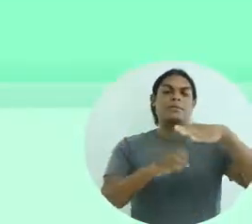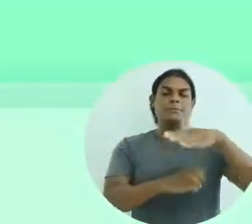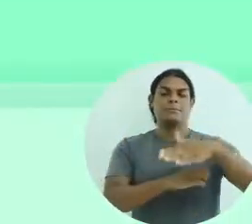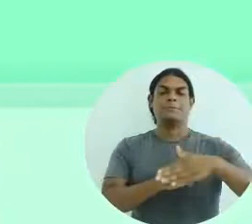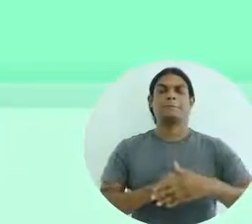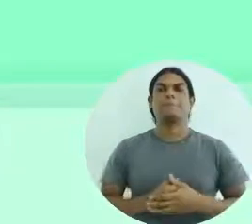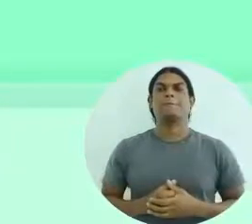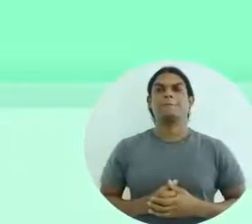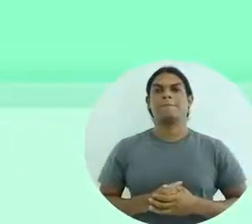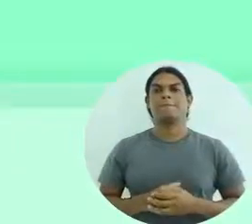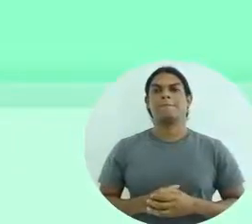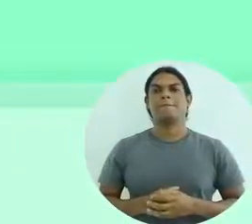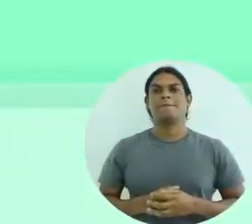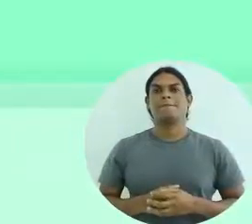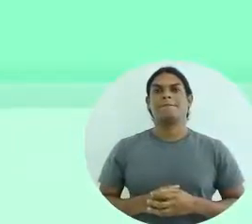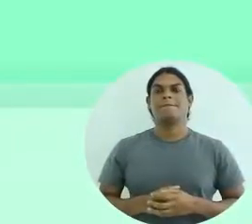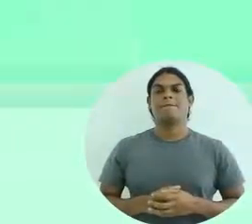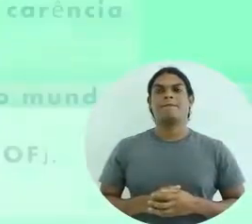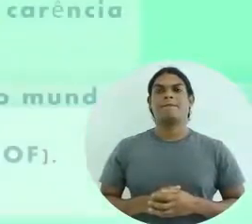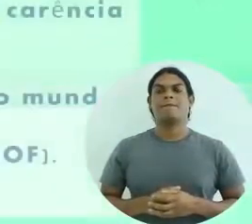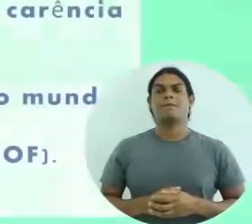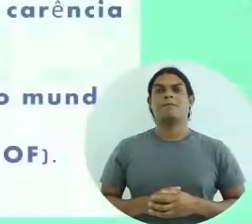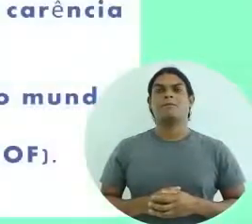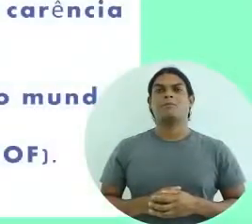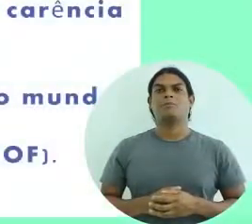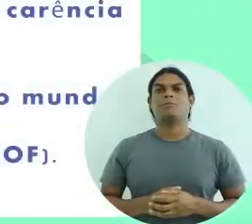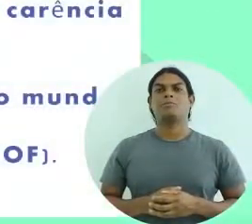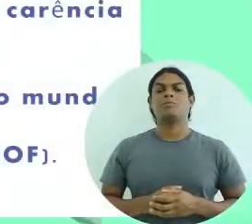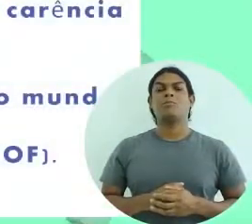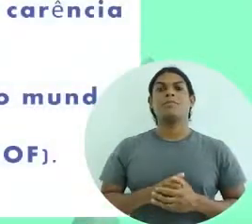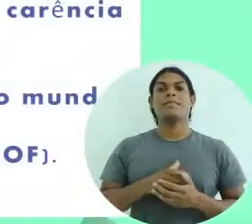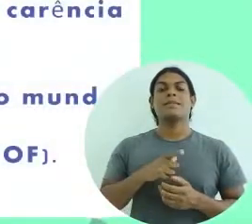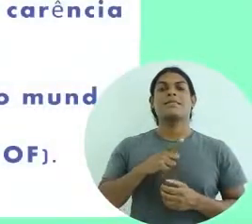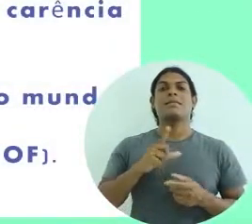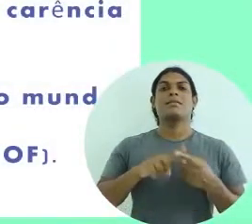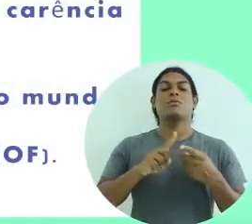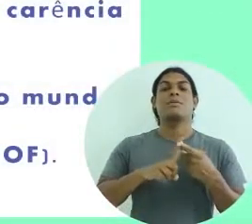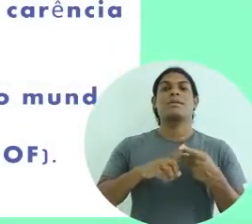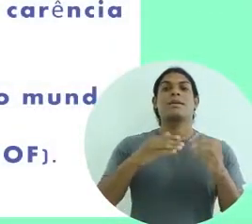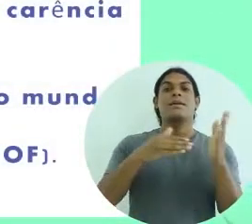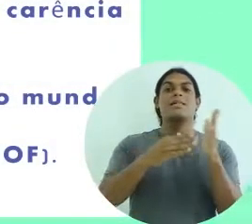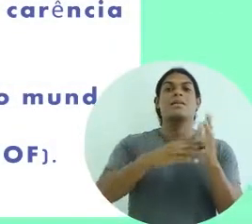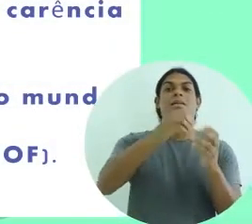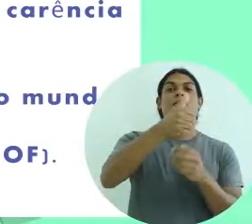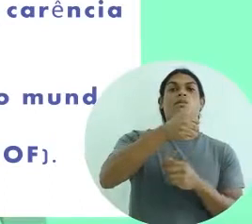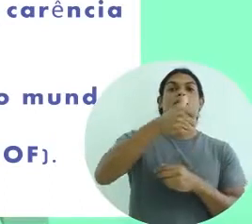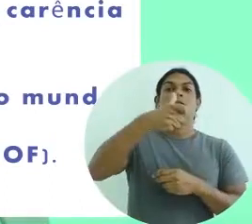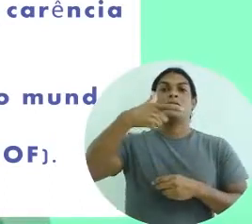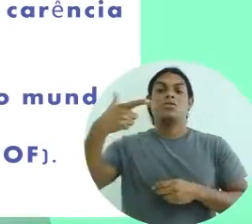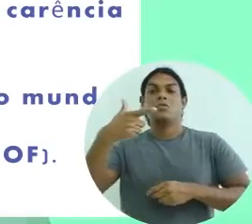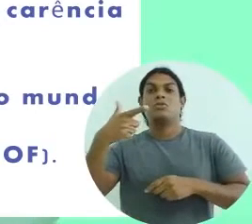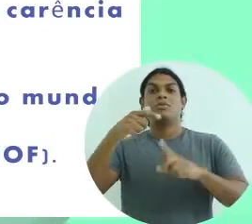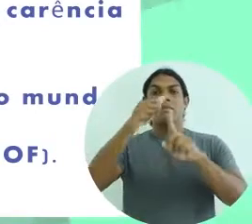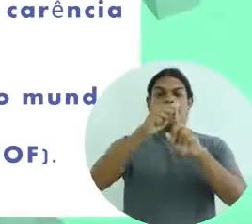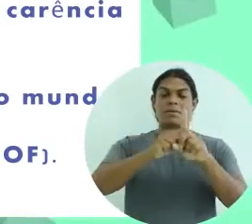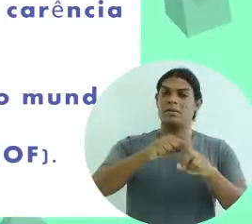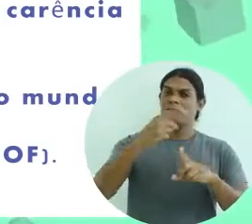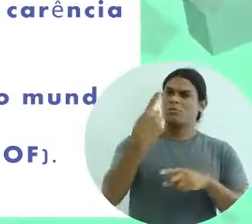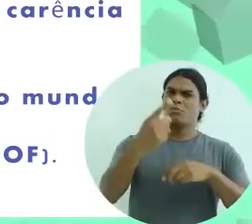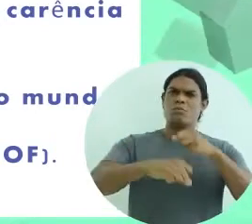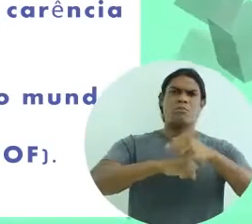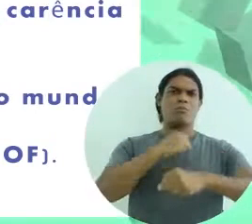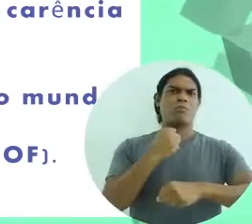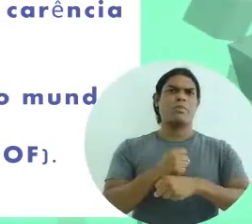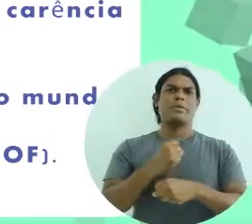você arrecadou. Não precisa fazer a troca do câmbio. Você tem um prazo de 12 meses né, antes do embarque. Então, antes de